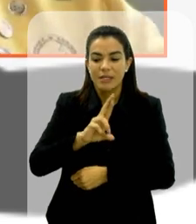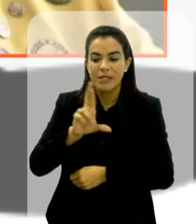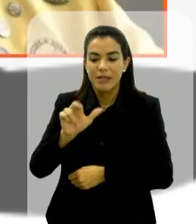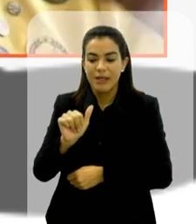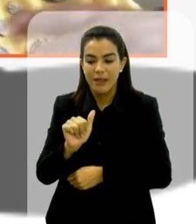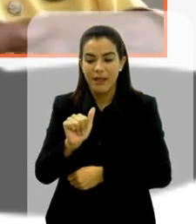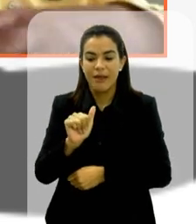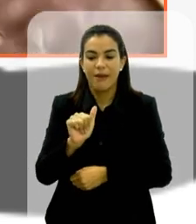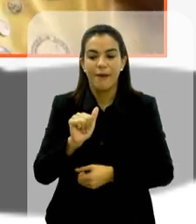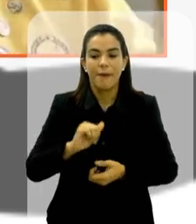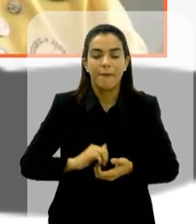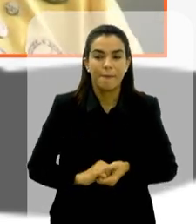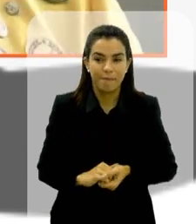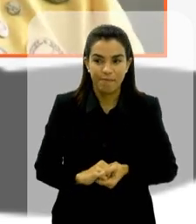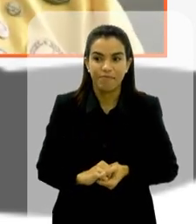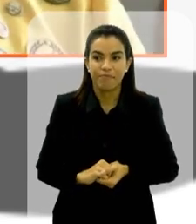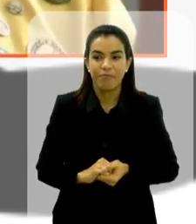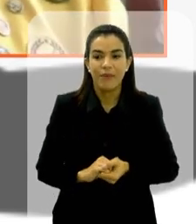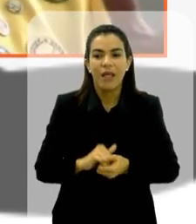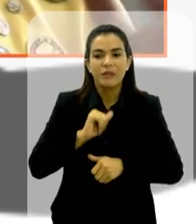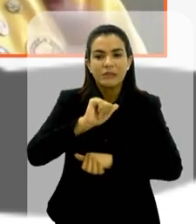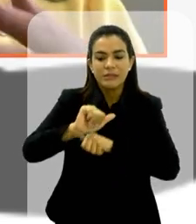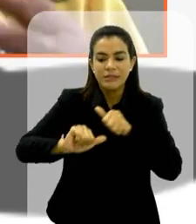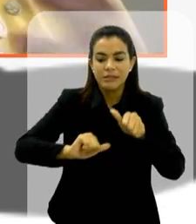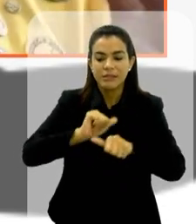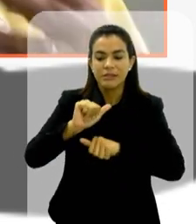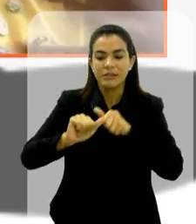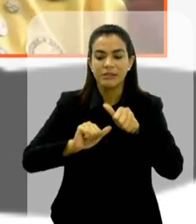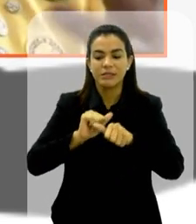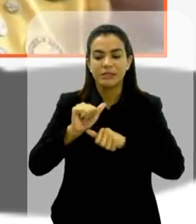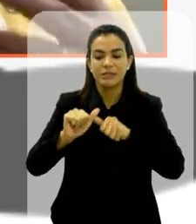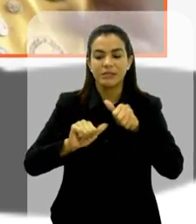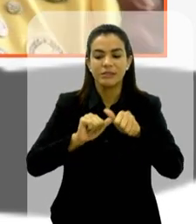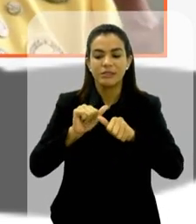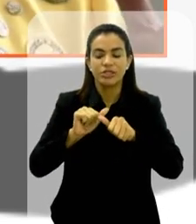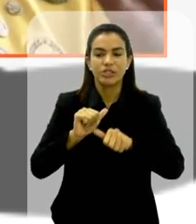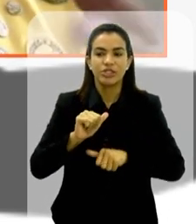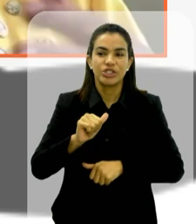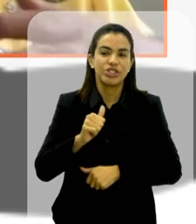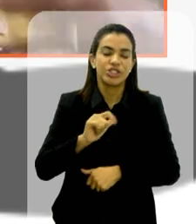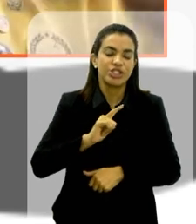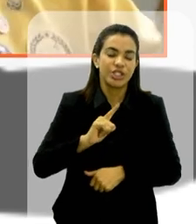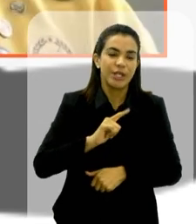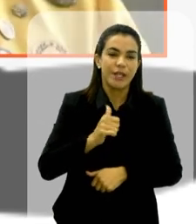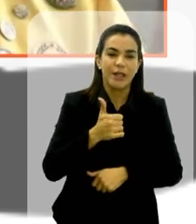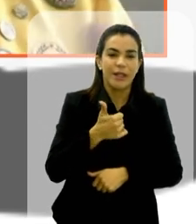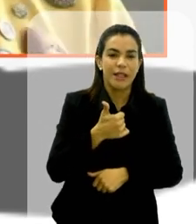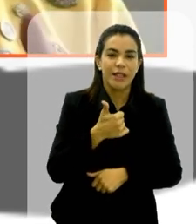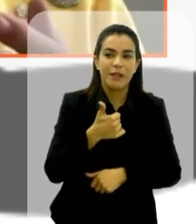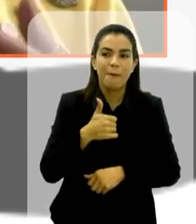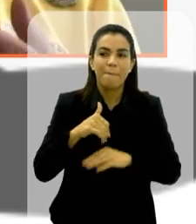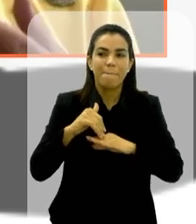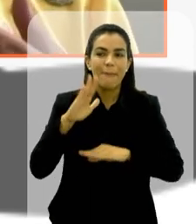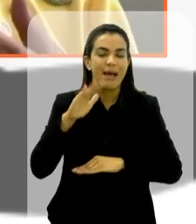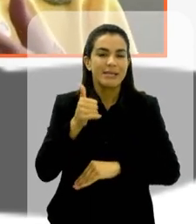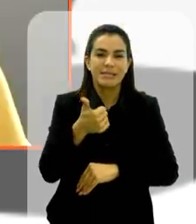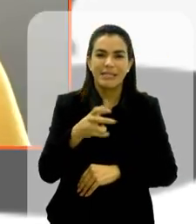uma hora para outra, como se transformou, né? Ele tinha 10 mil, 15 mil habitantes, hoje já tem mais